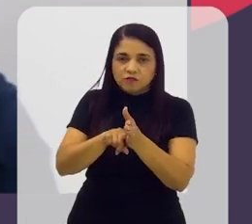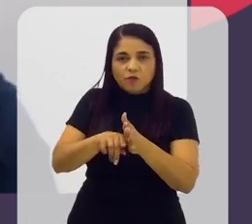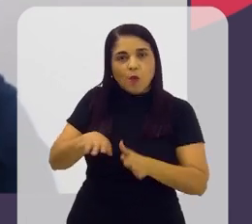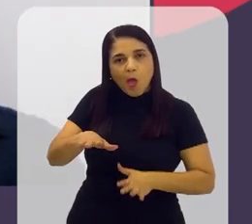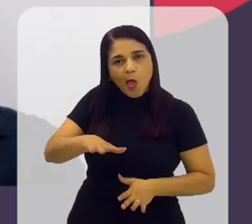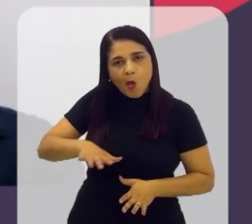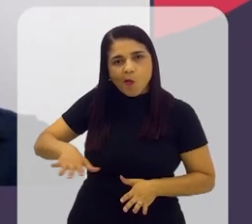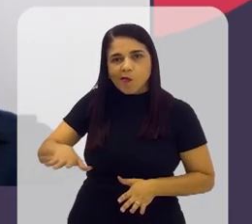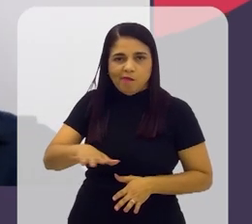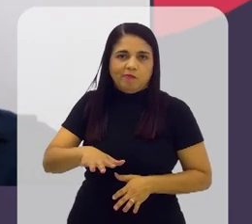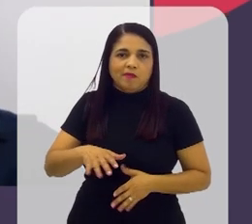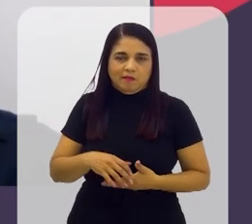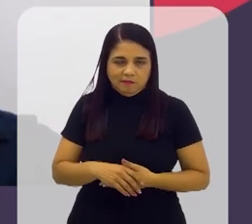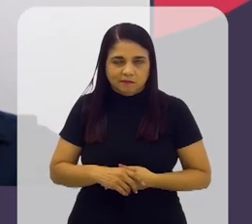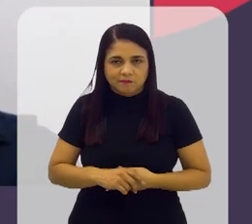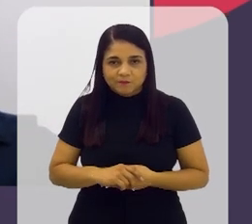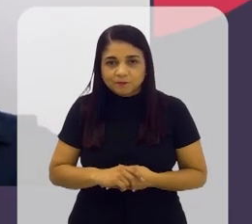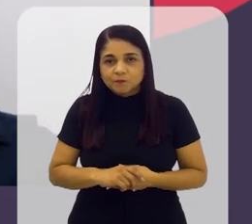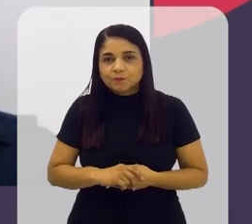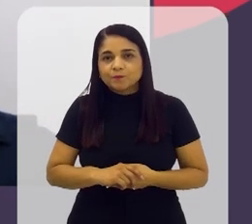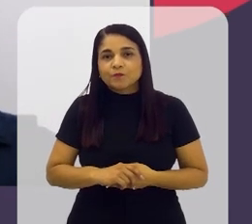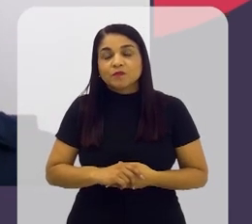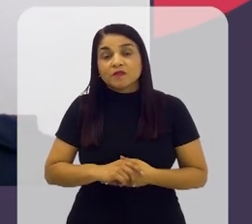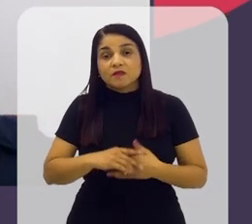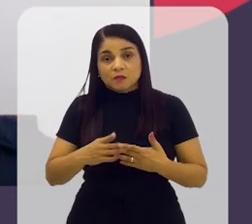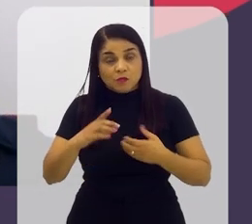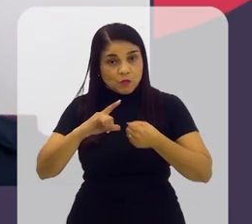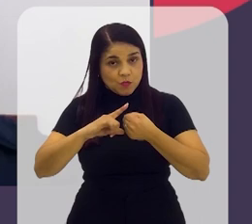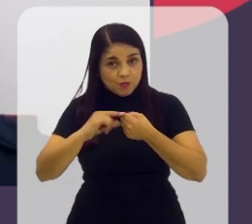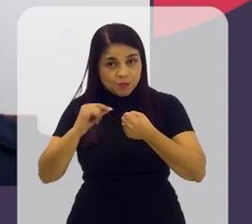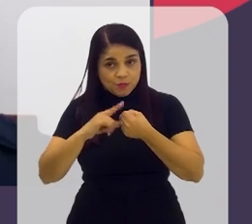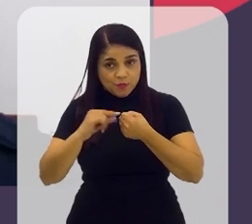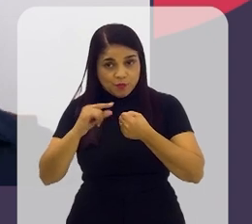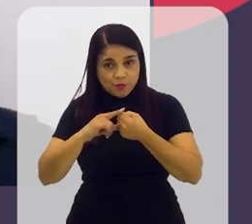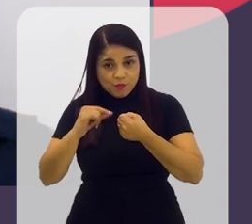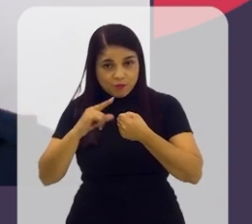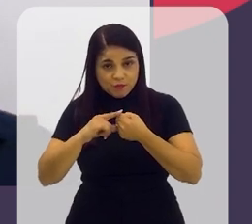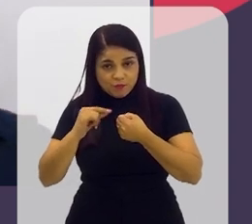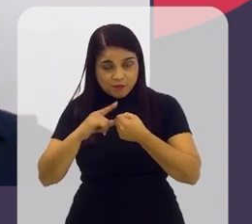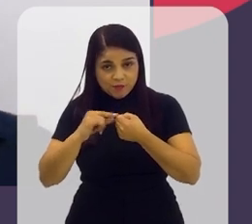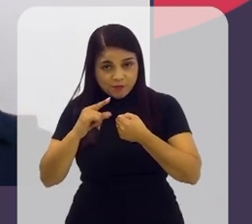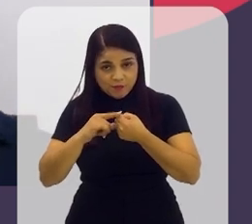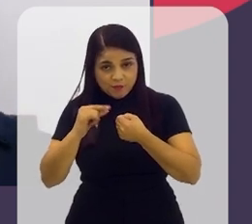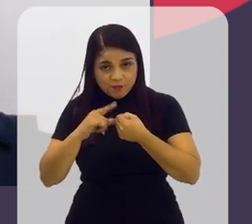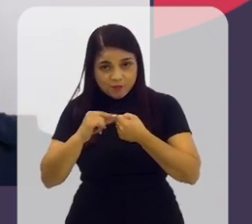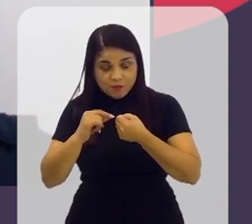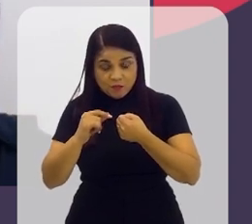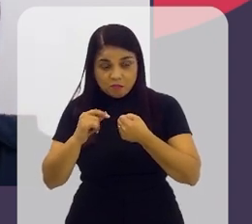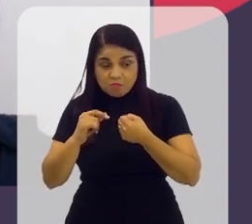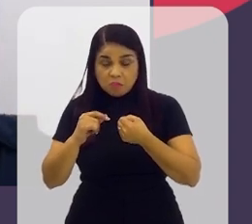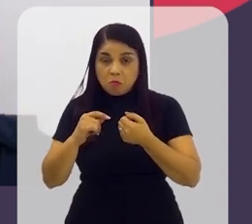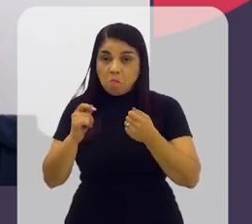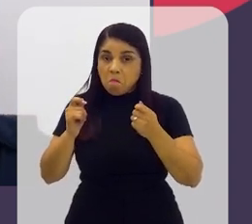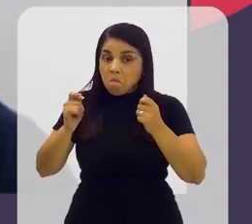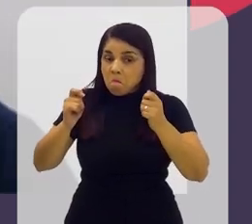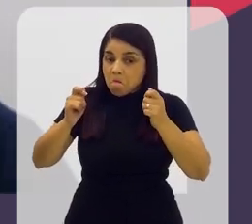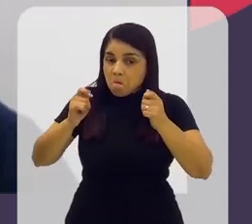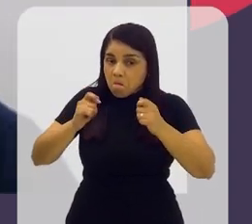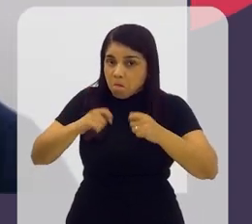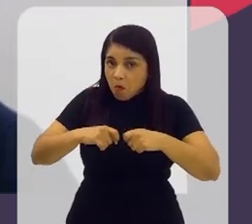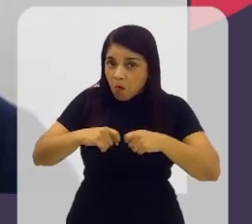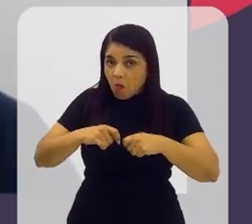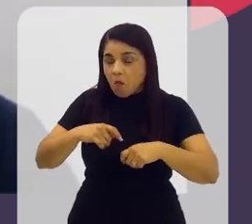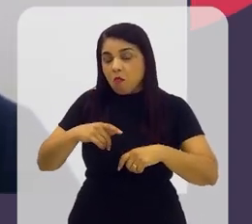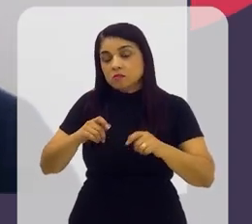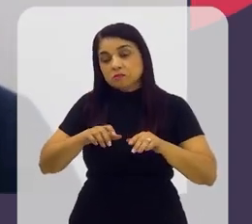ao ambiente local. Então, por isso que no nosso artigo a gente coloca como uma possibilidade de invasão